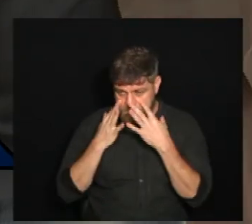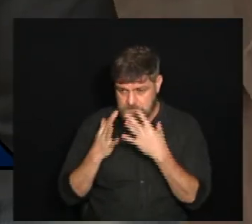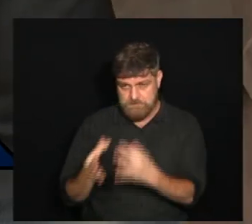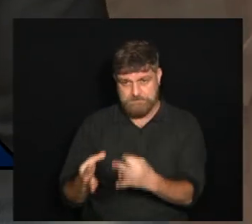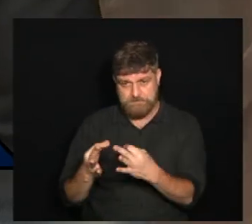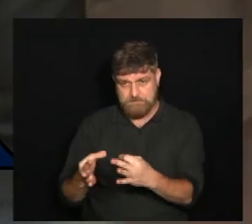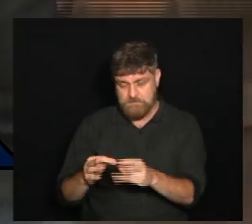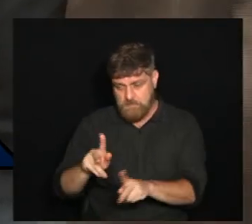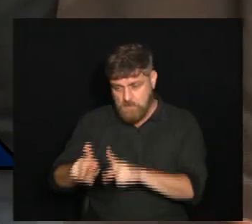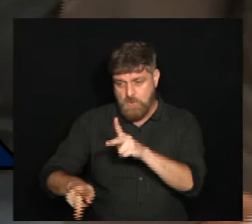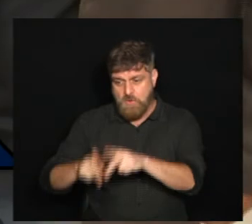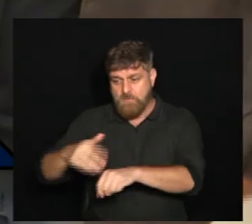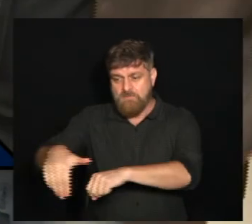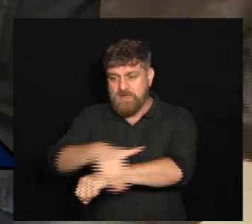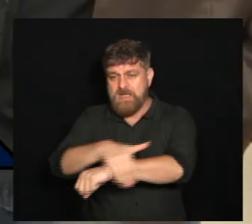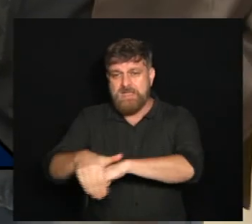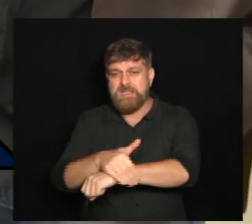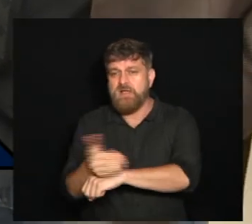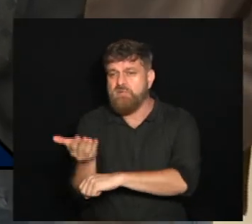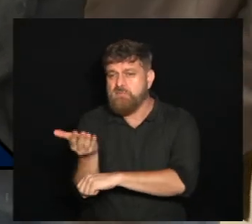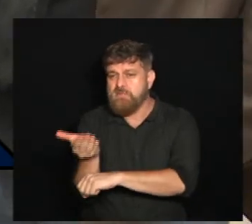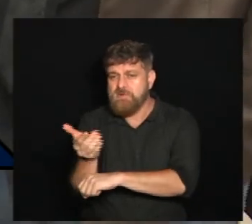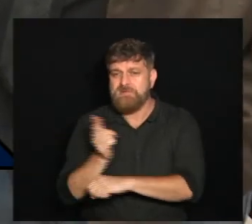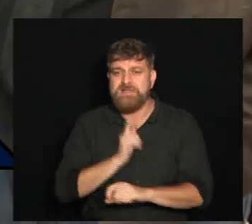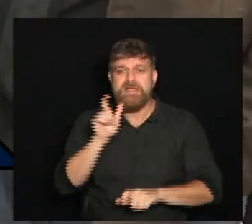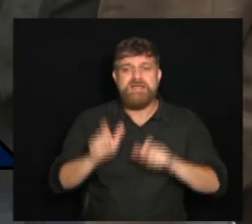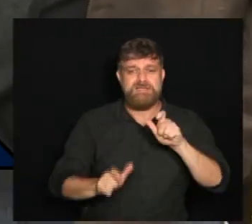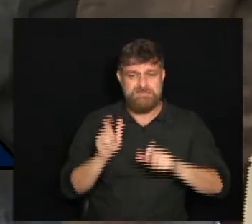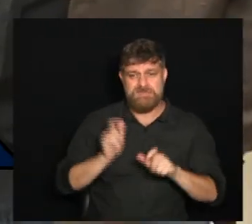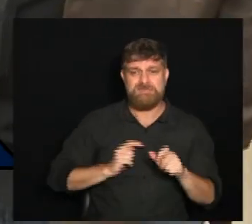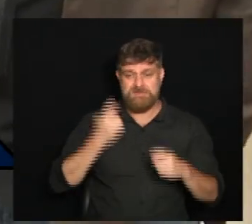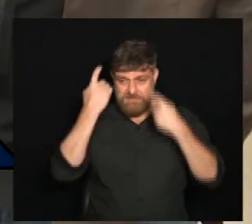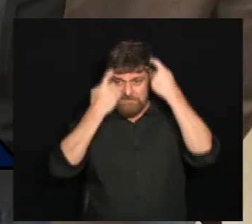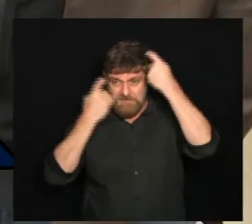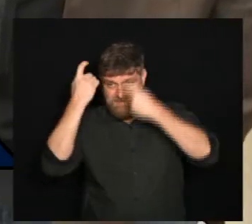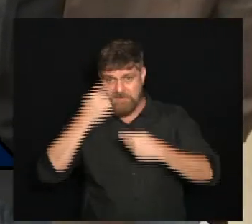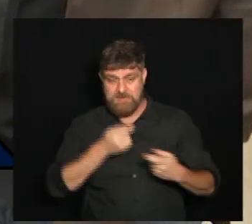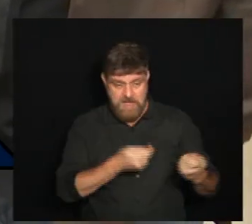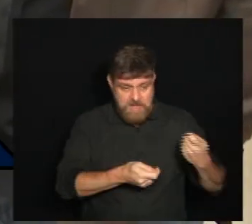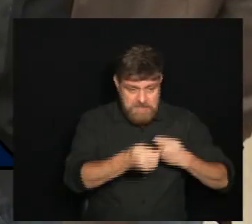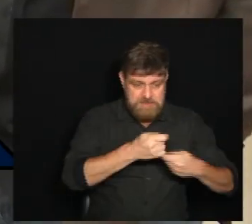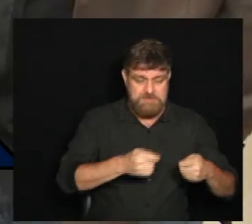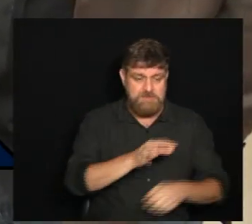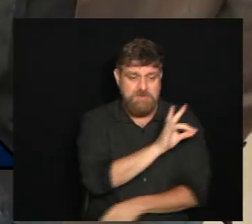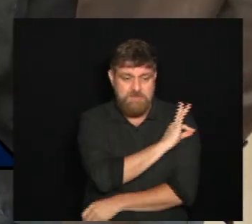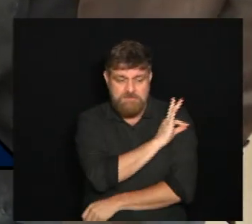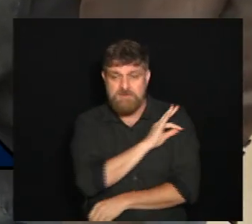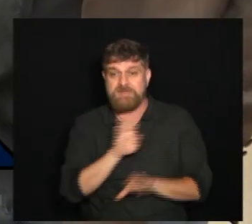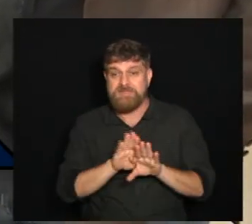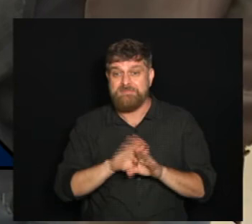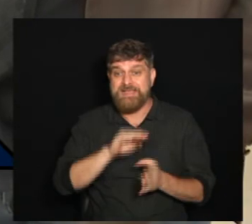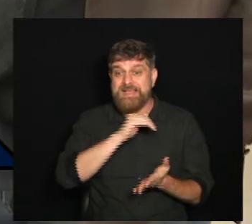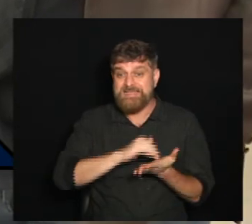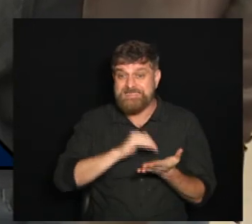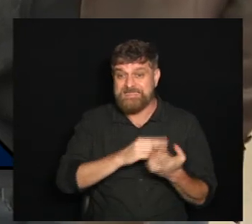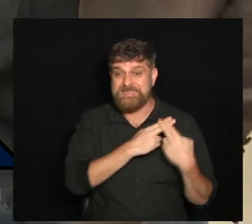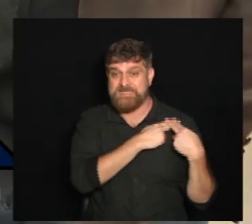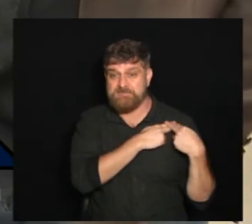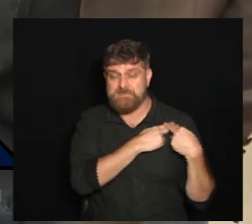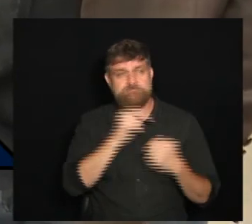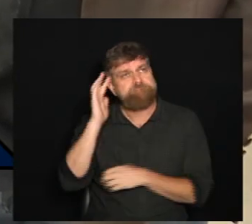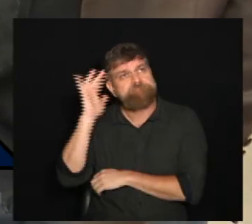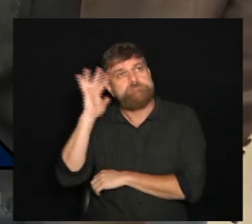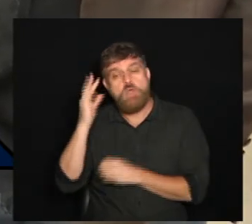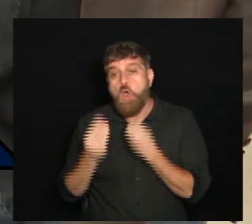essa população, tem muita gente falando a respeito disso. Obviamente, a administração, o governo, através da secretaria, está pensando quais